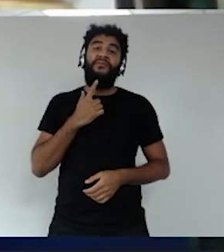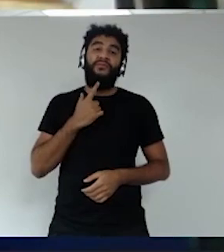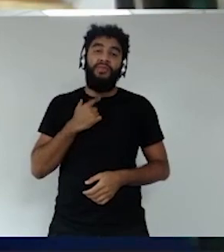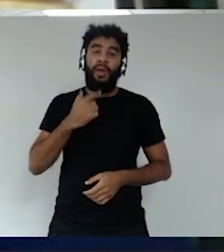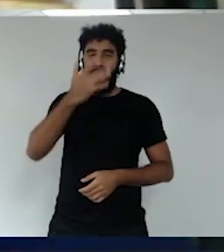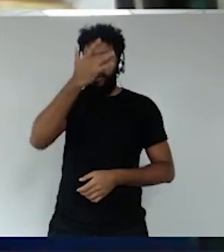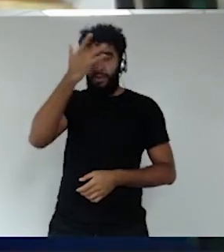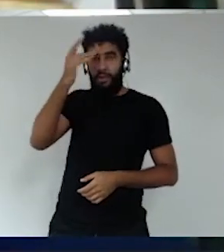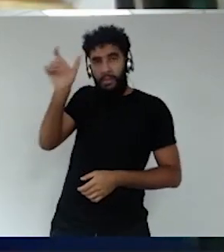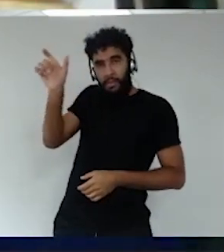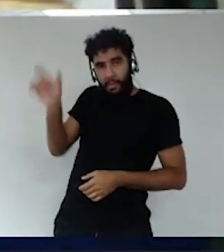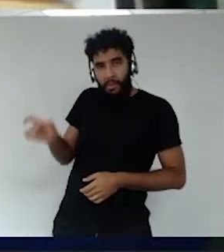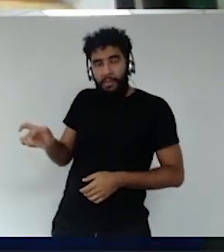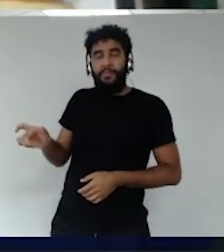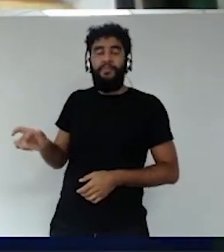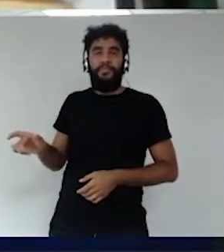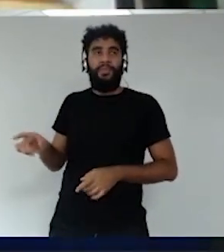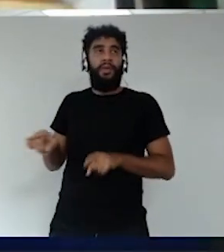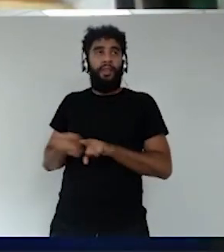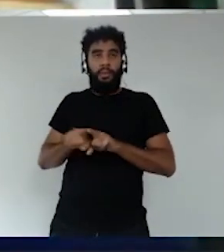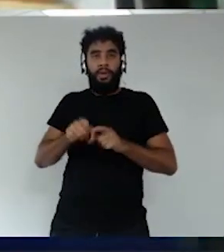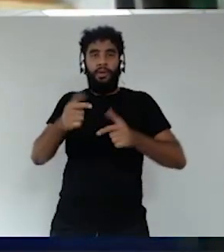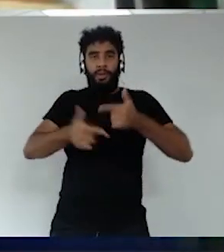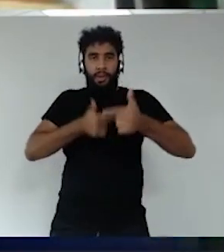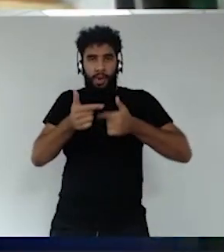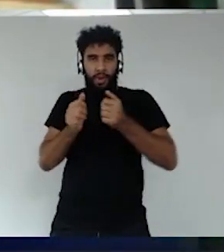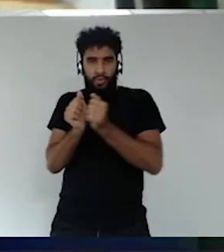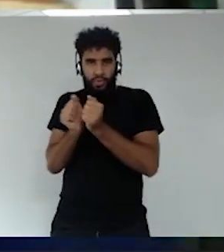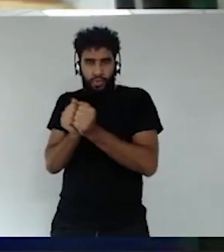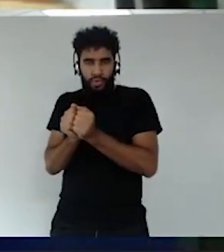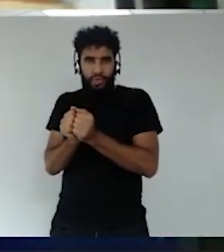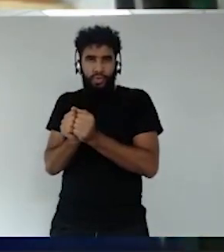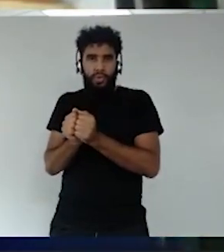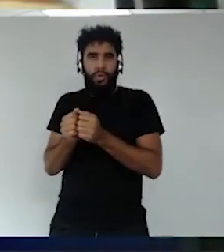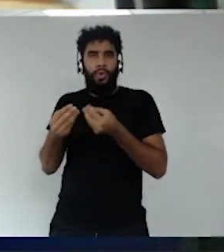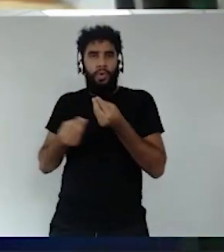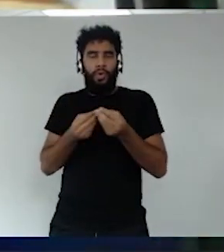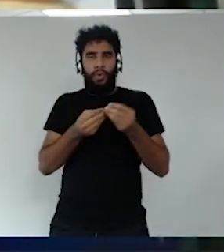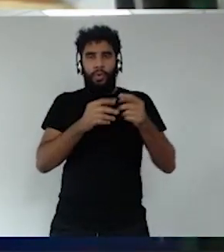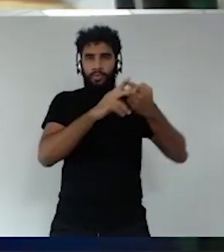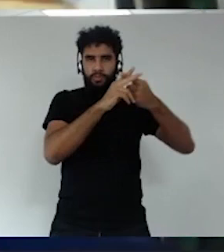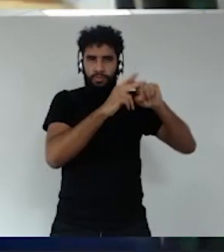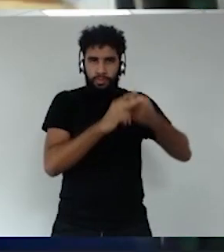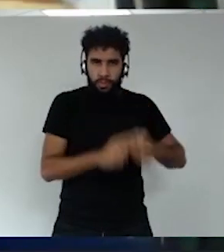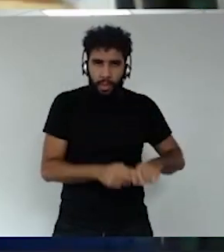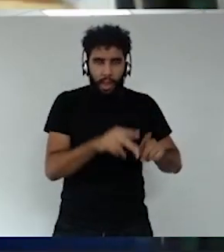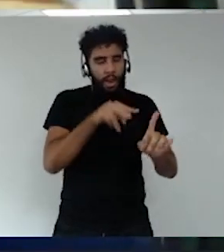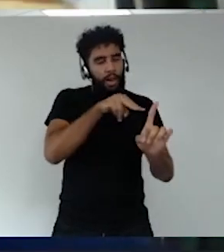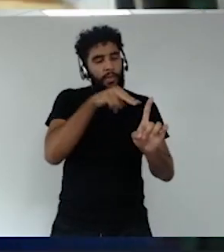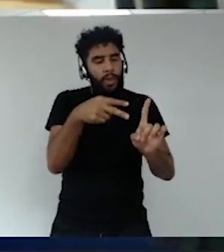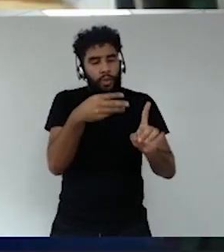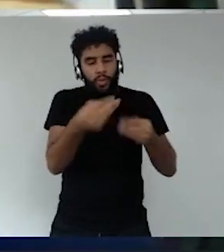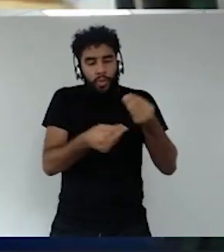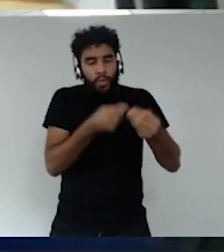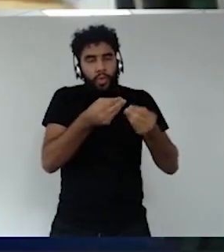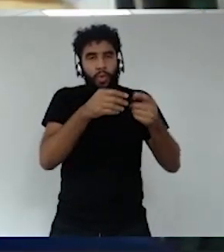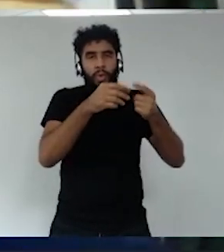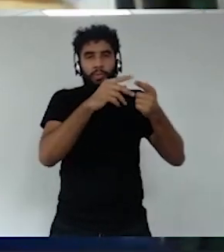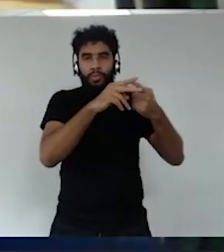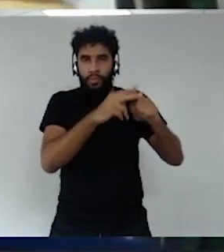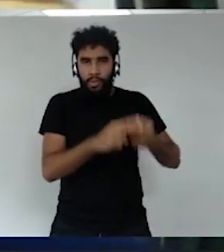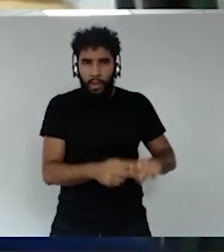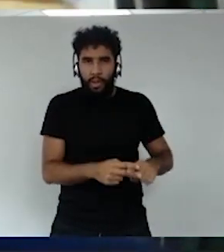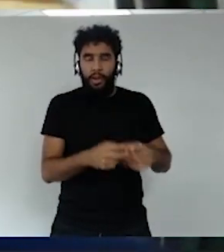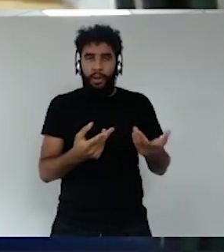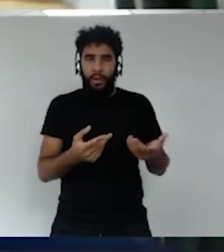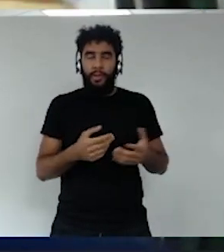dos nossos clientes. E trabalhando com eles, inclusive, no sentido da reformulação dessas perspectivas, com vistas a soluções